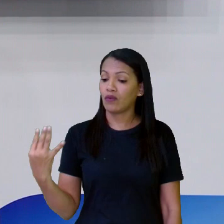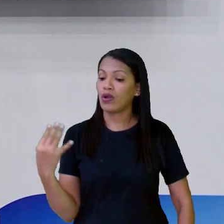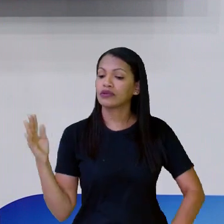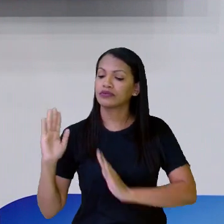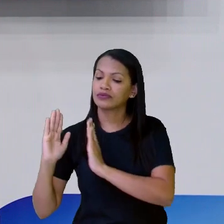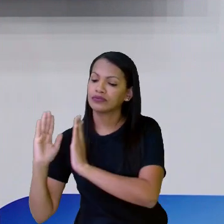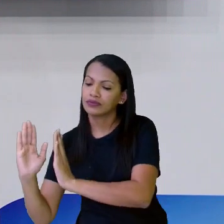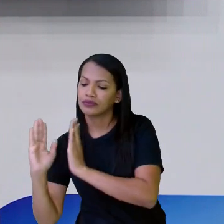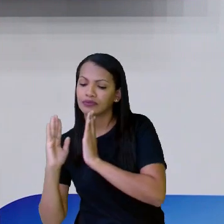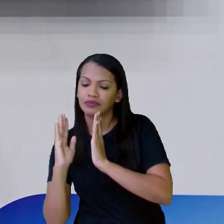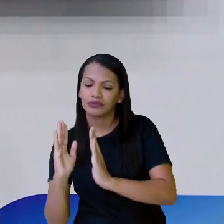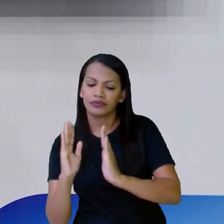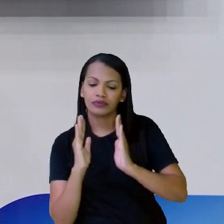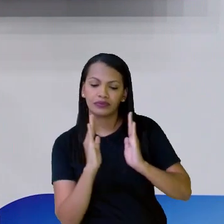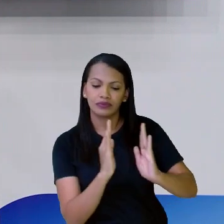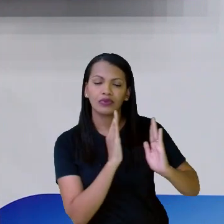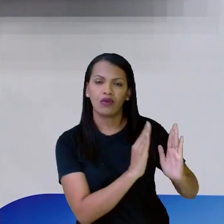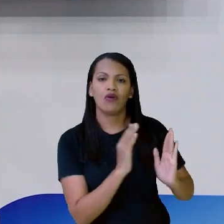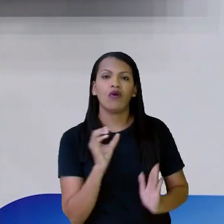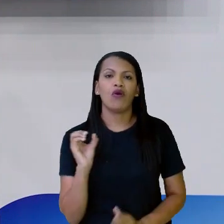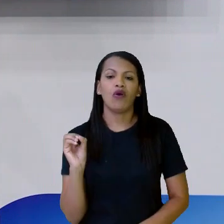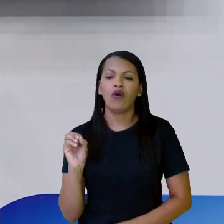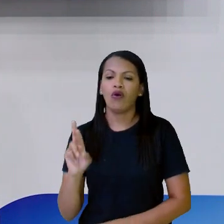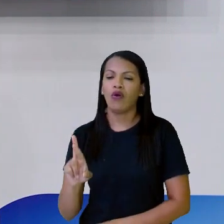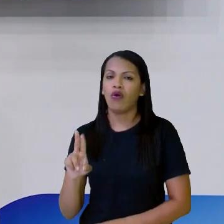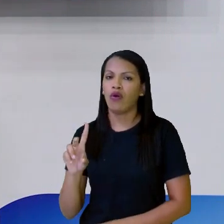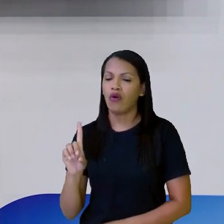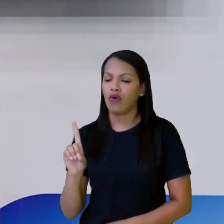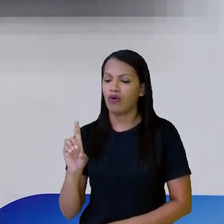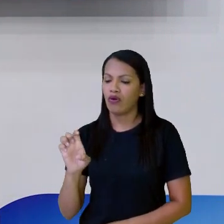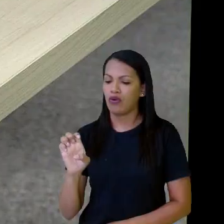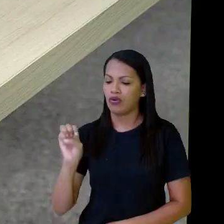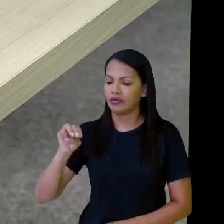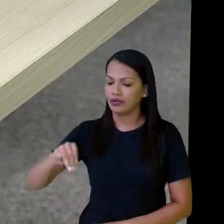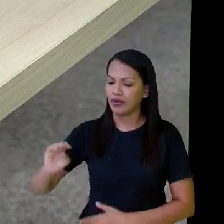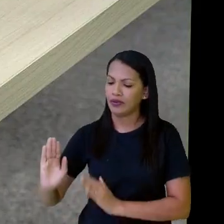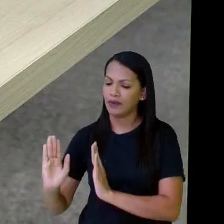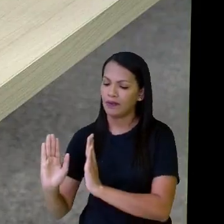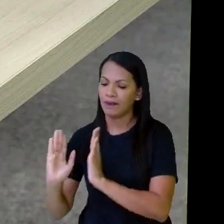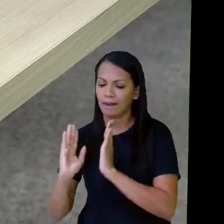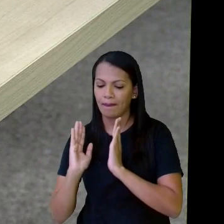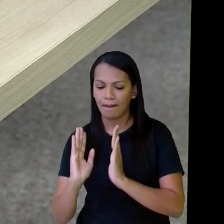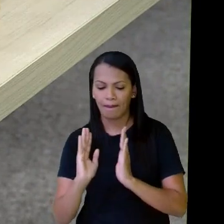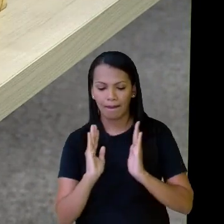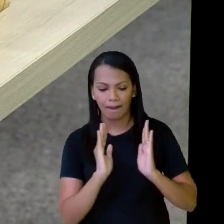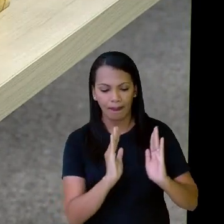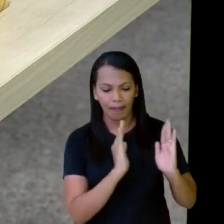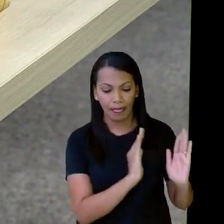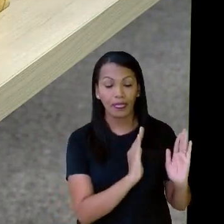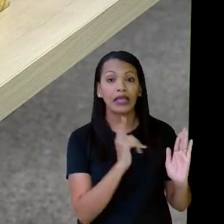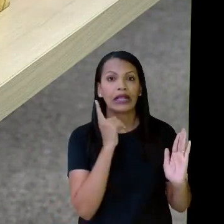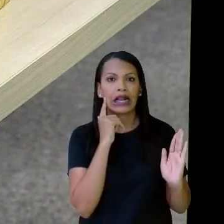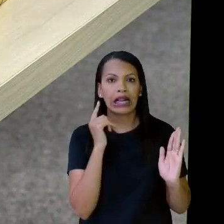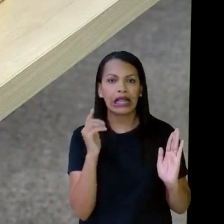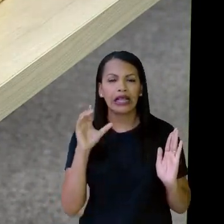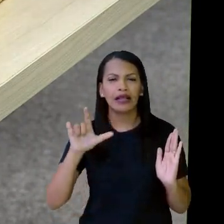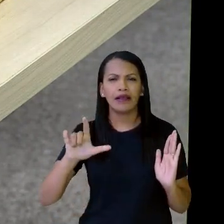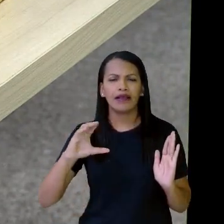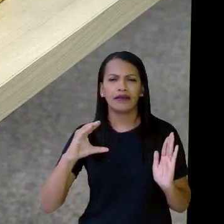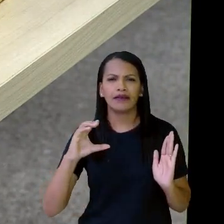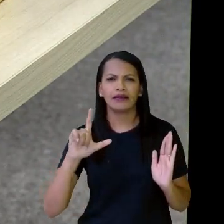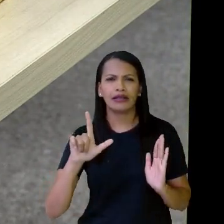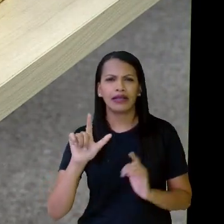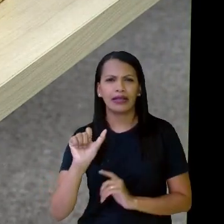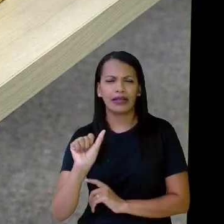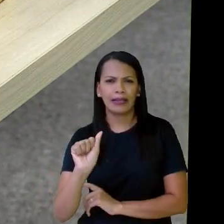4. Lembra, a cada 3 ordens eu mudo de classe. Então, eu posso dizer aqui que